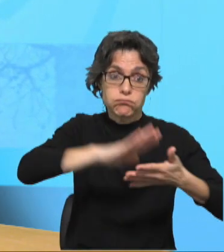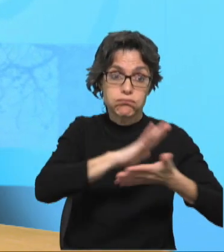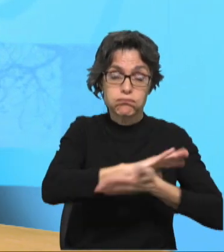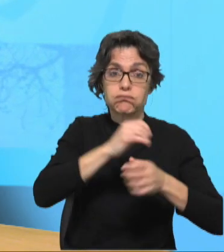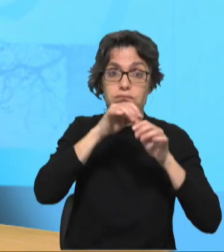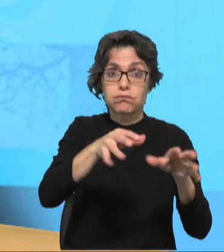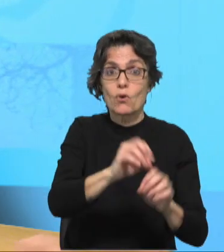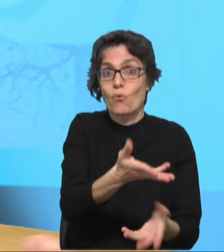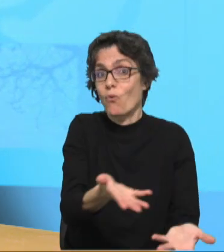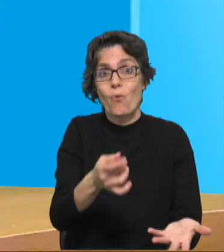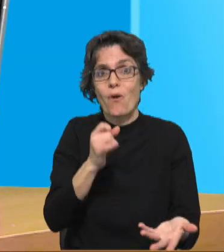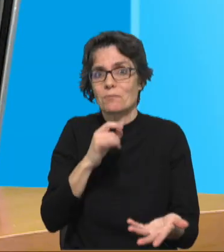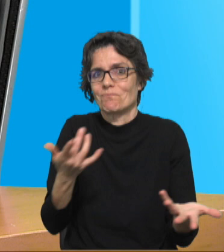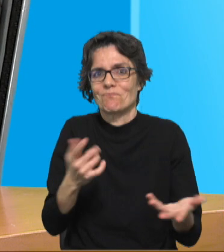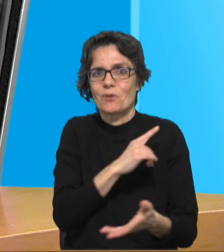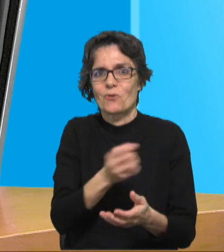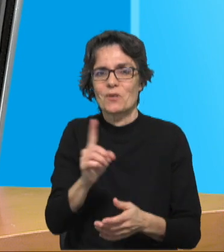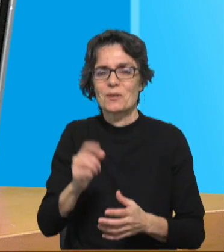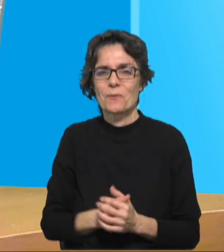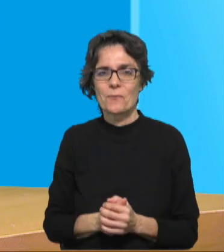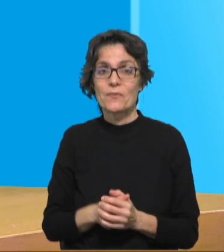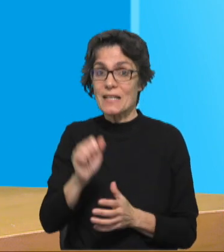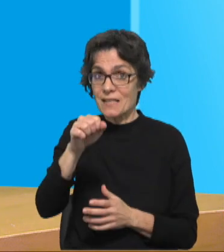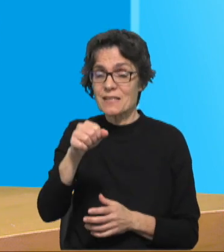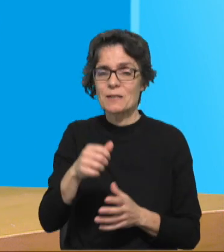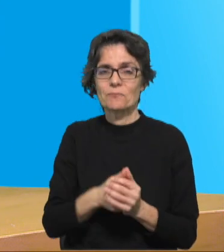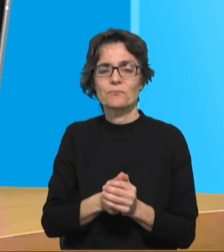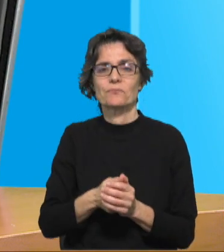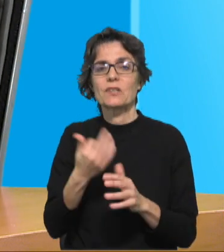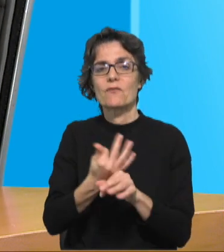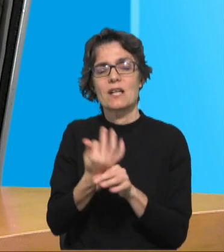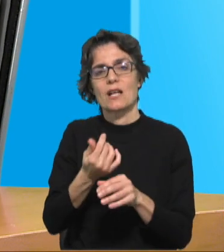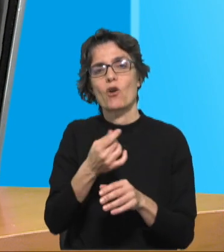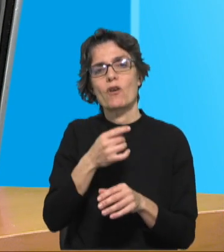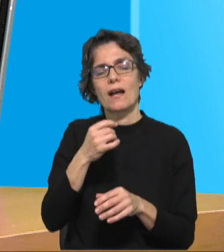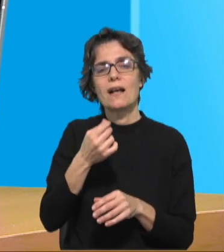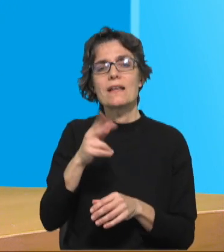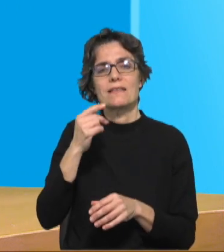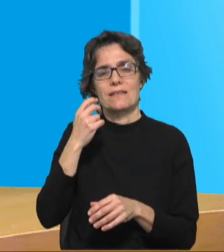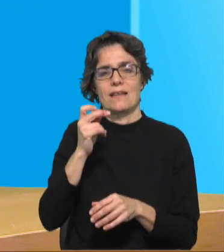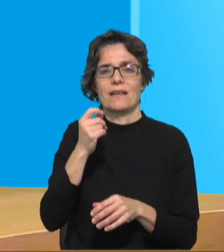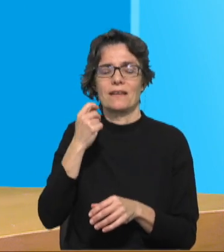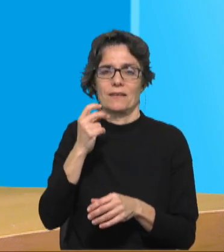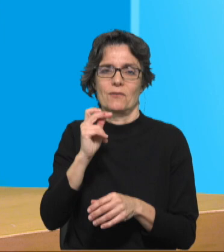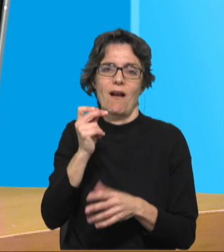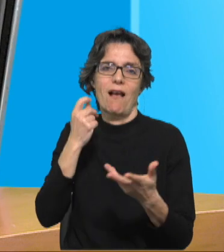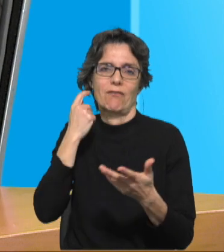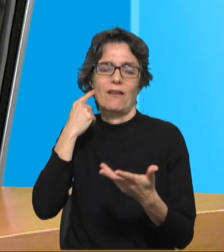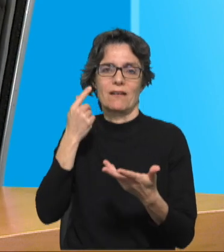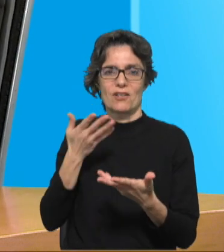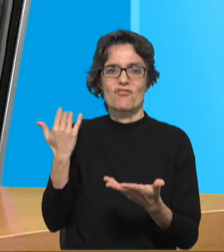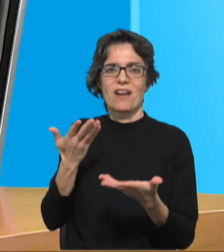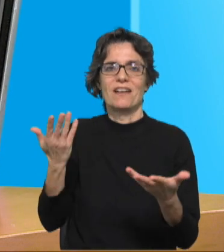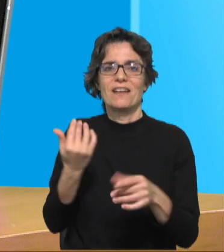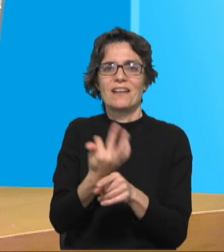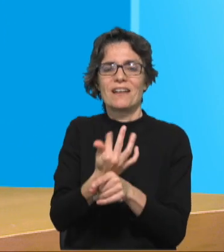sensibilidades. Exatamente, sim, portanto, também está a cumprir 100 anos a empresa que sustenta o jornal e que sempre estiveram par a par, a Gráfica Éborense,